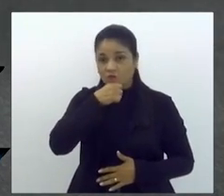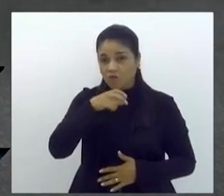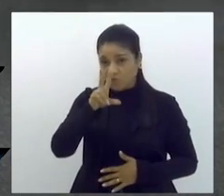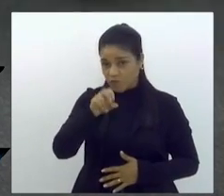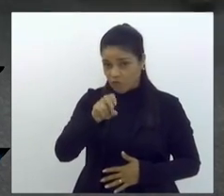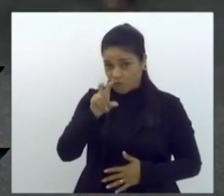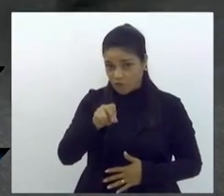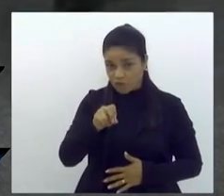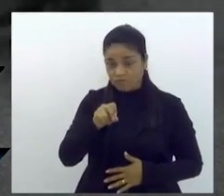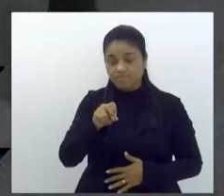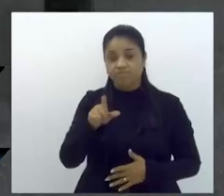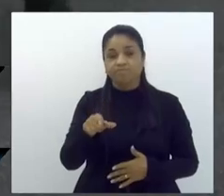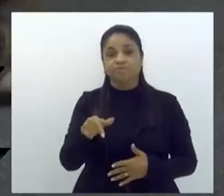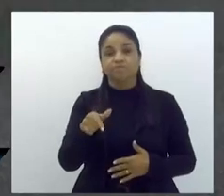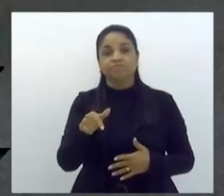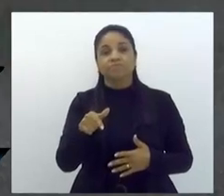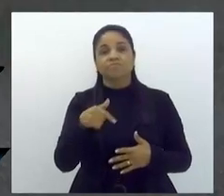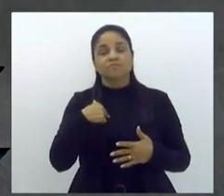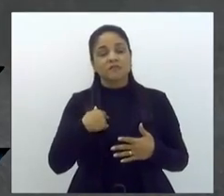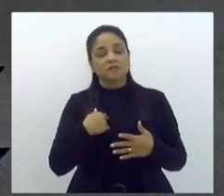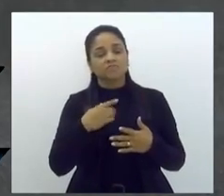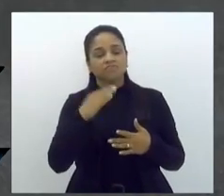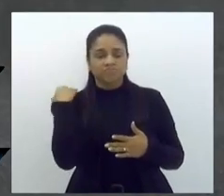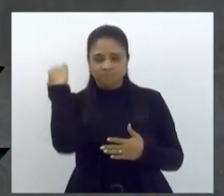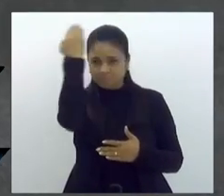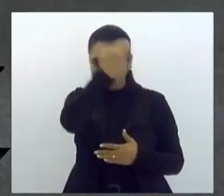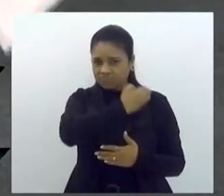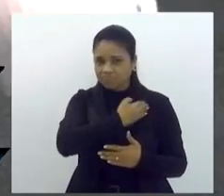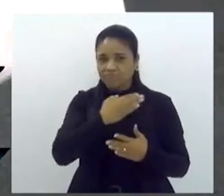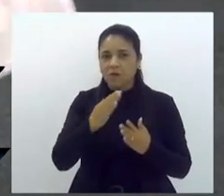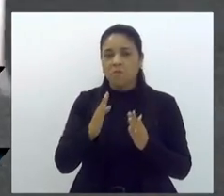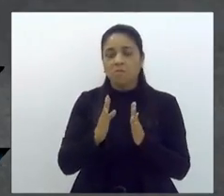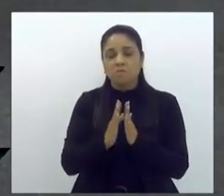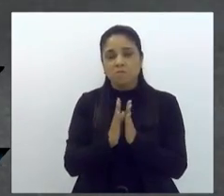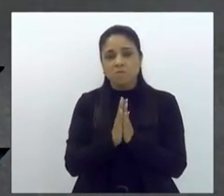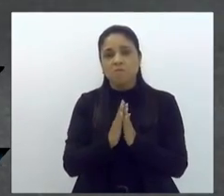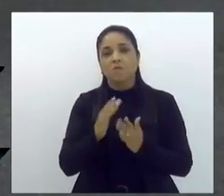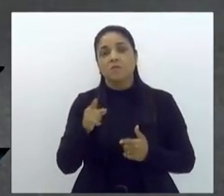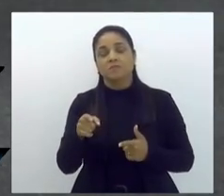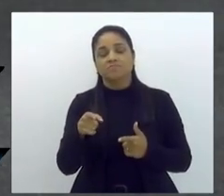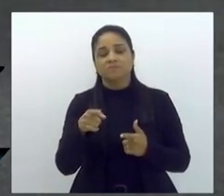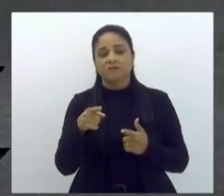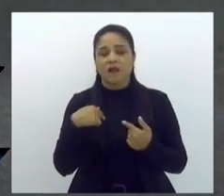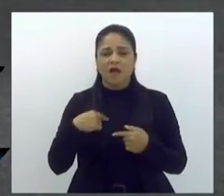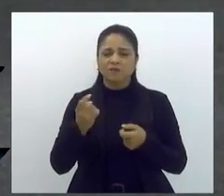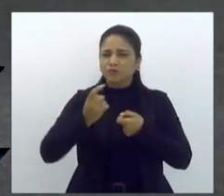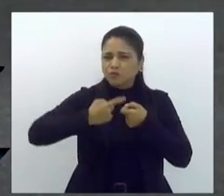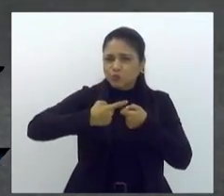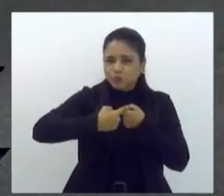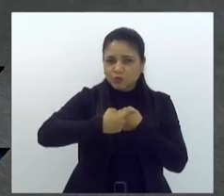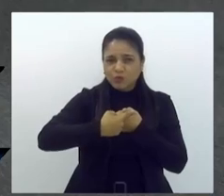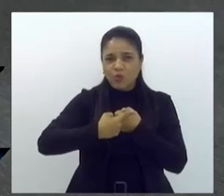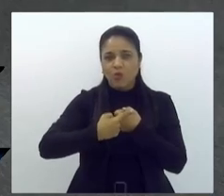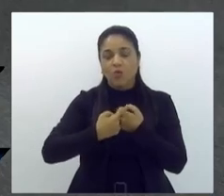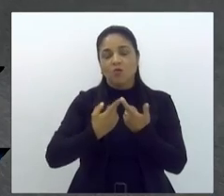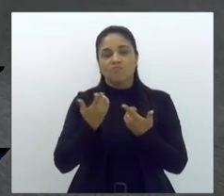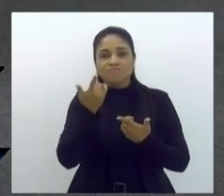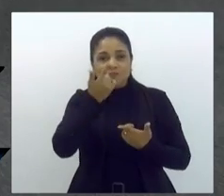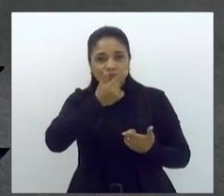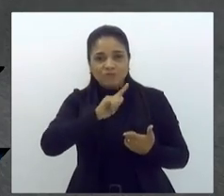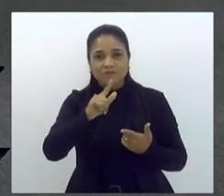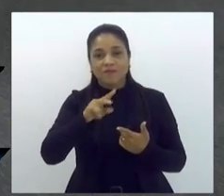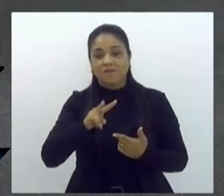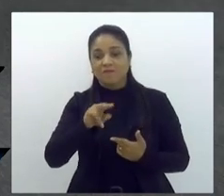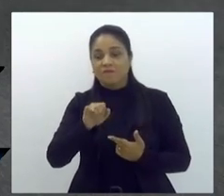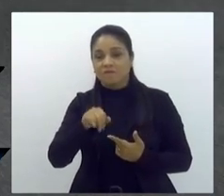que se a próxima gravidez lá lá no interior a gente fala se vingasse a minha a